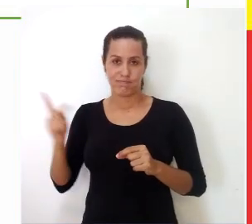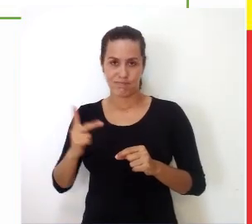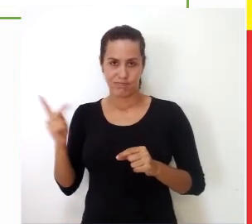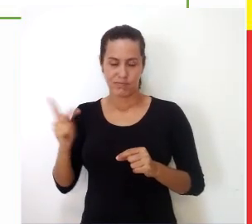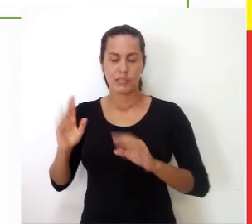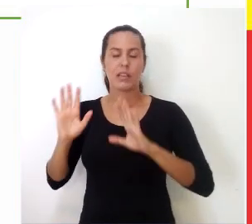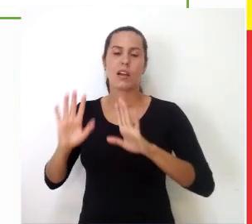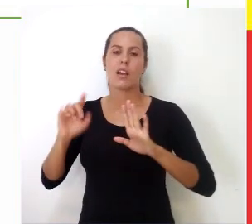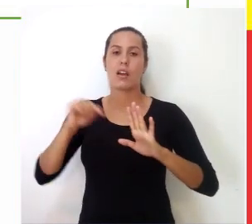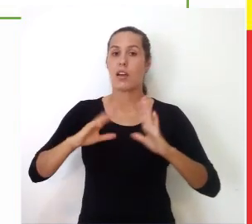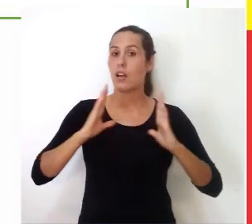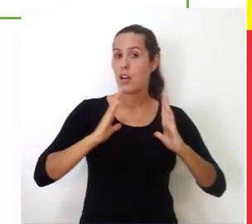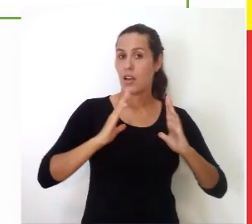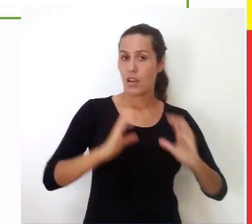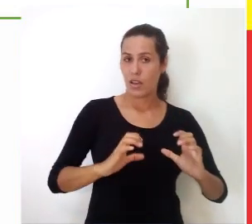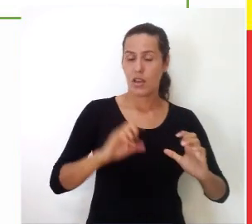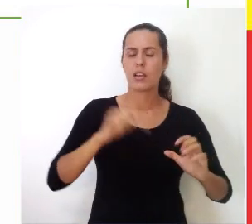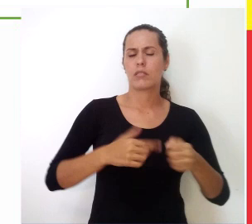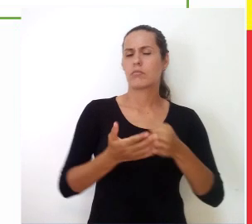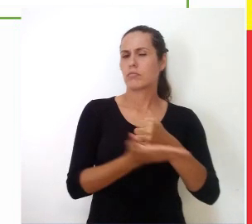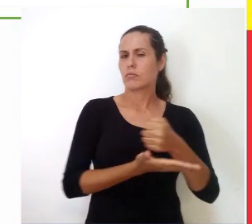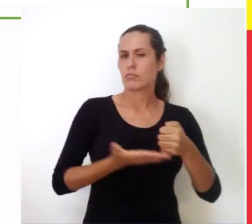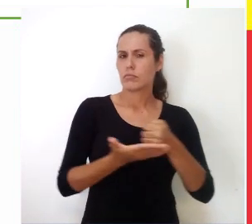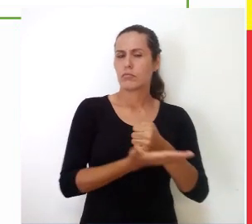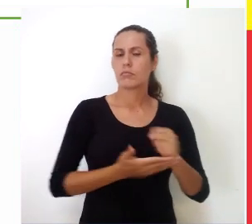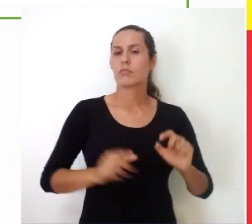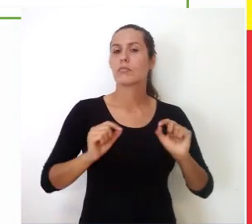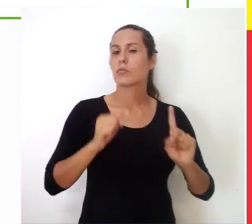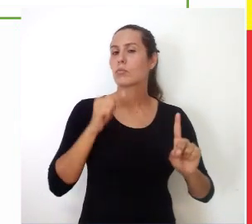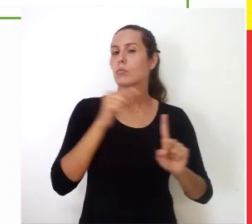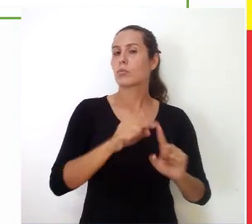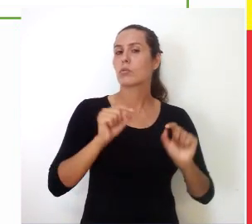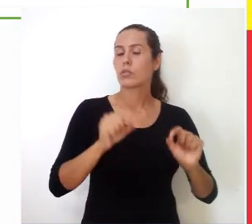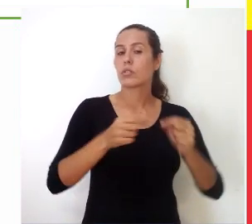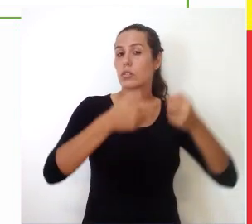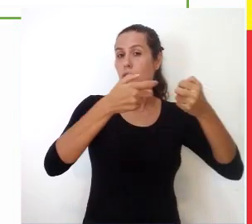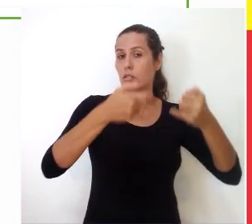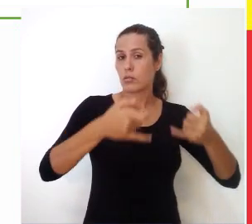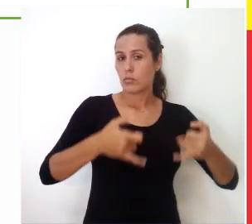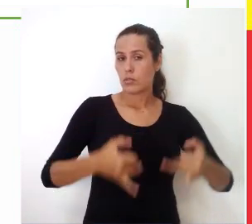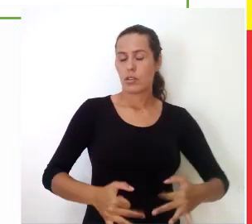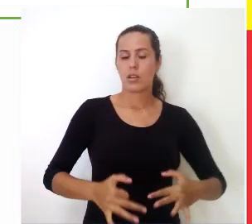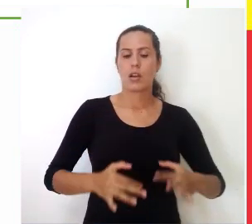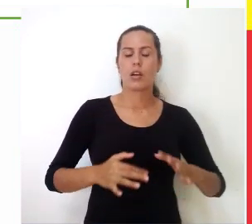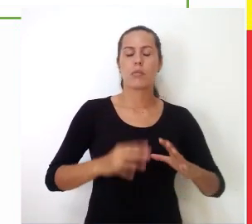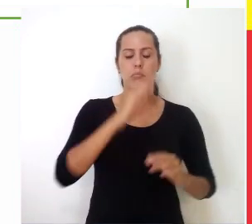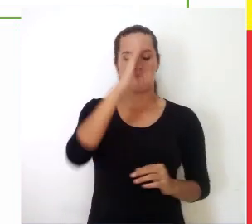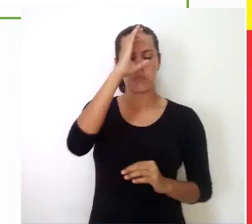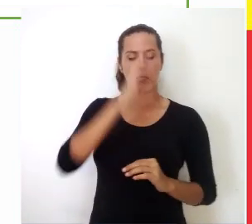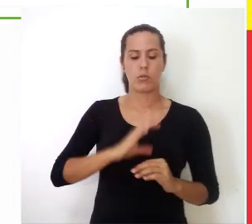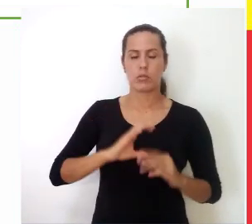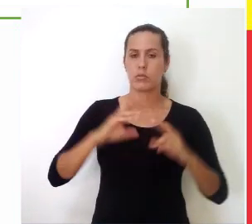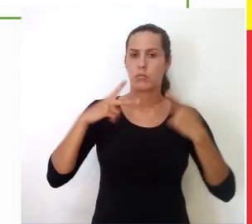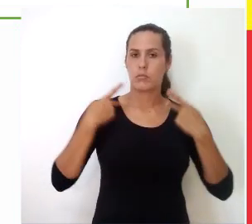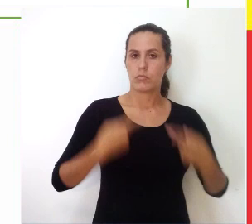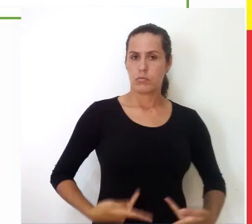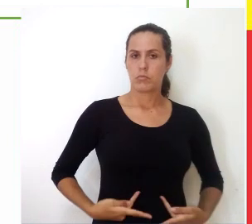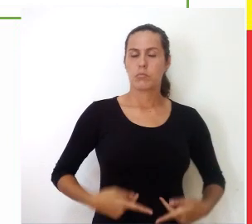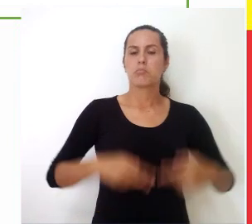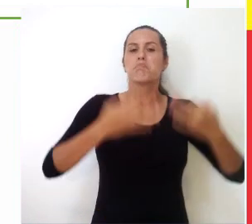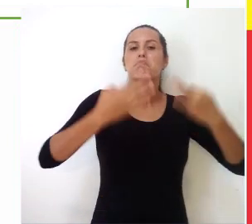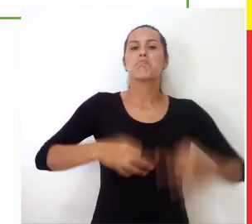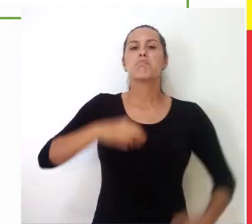ética tem como fundamento explicar as regras e comportamento o quê? Moral do ser humano, de maneira racional